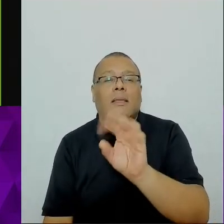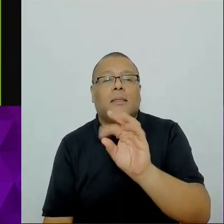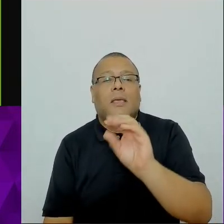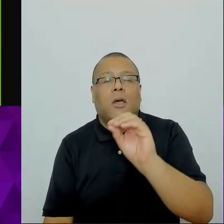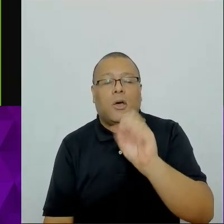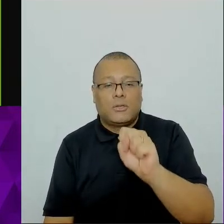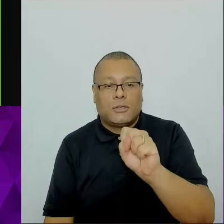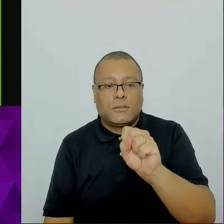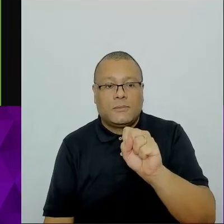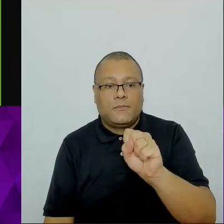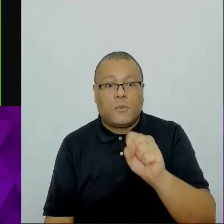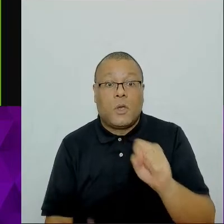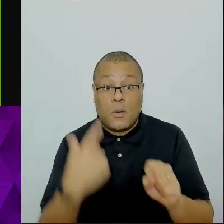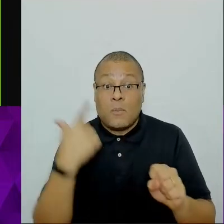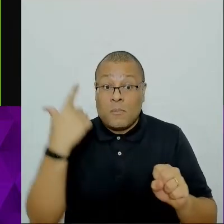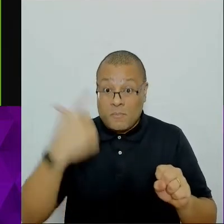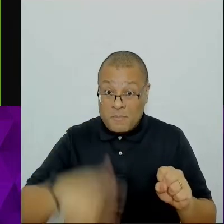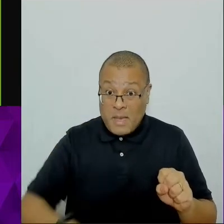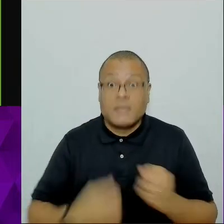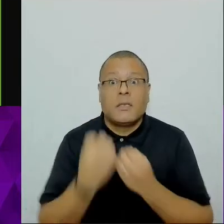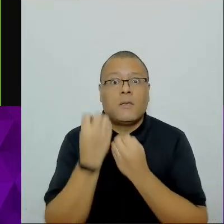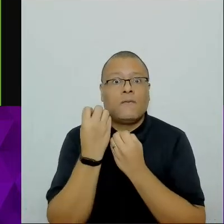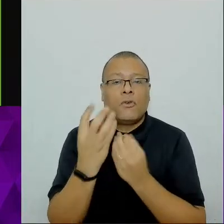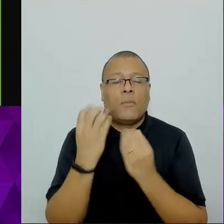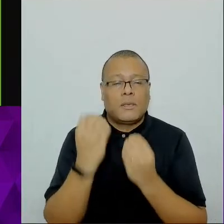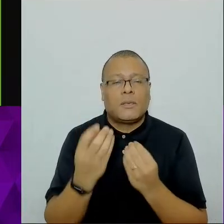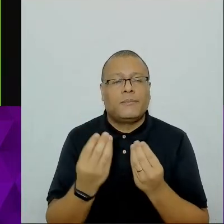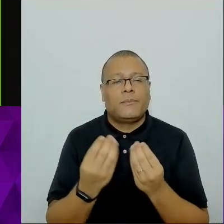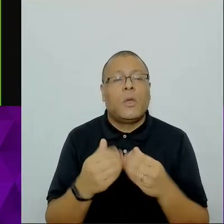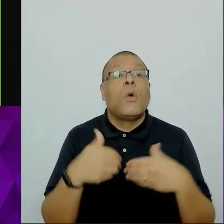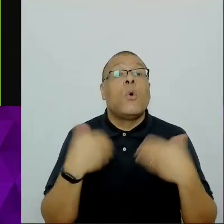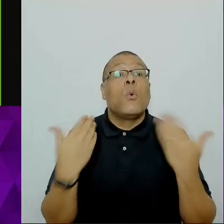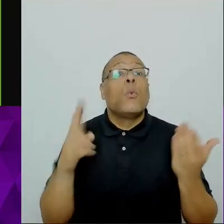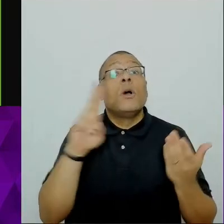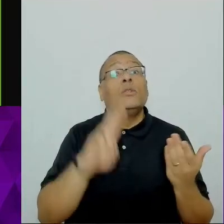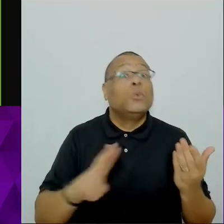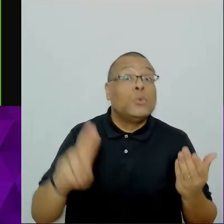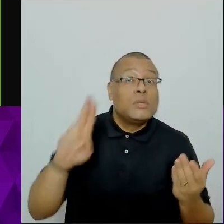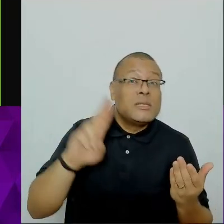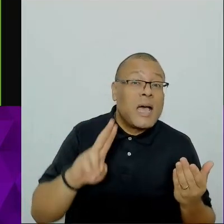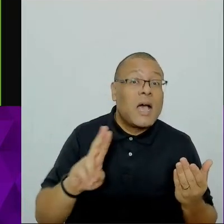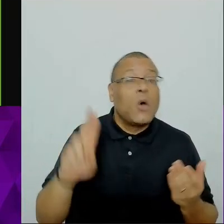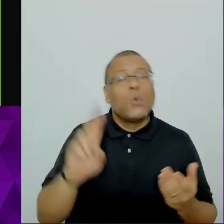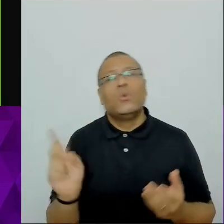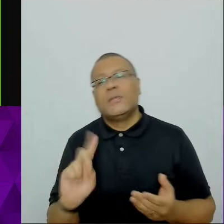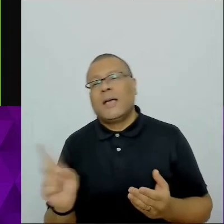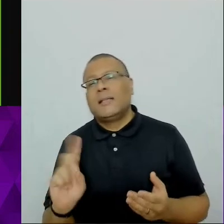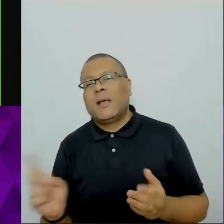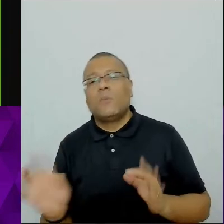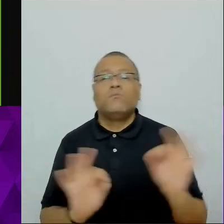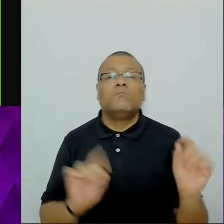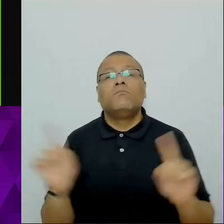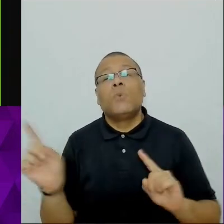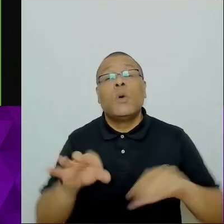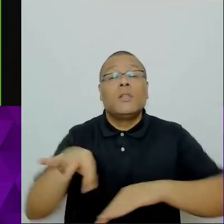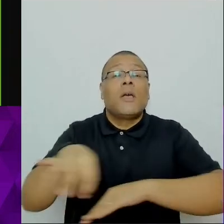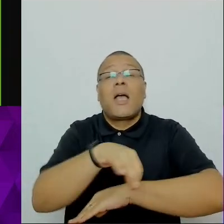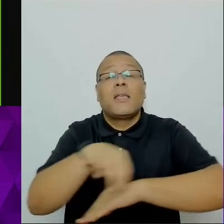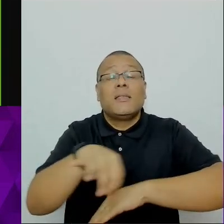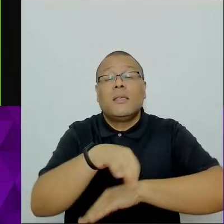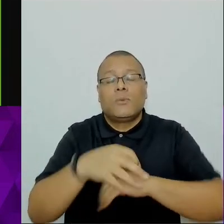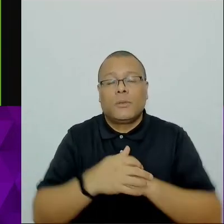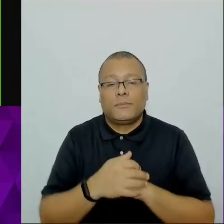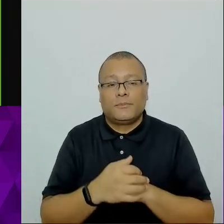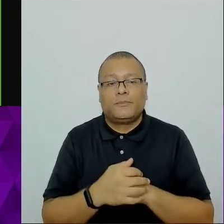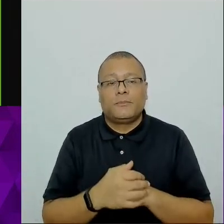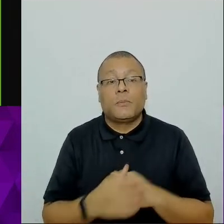algumas observações ainda, né? De quando utilizar e de quando não utilizar a arquitetura hexagonal. A gente